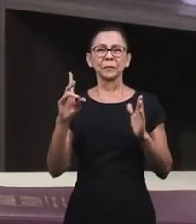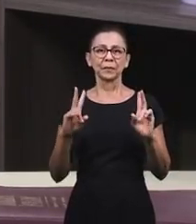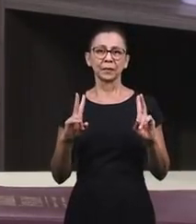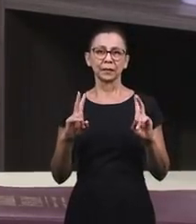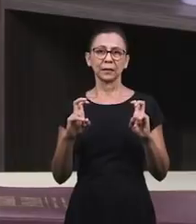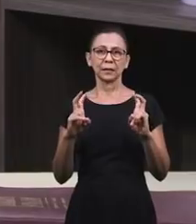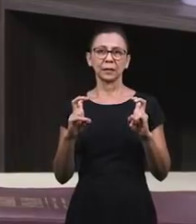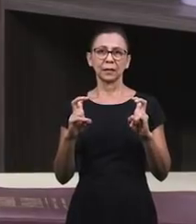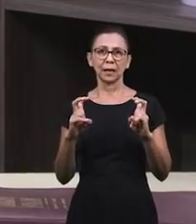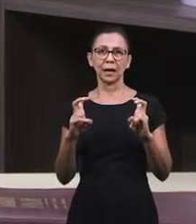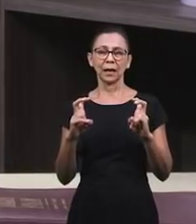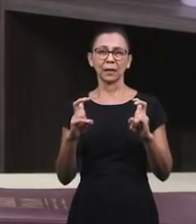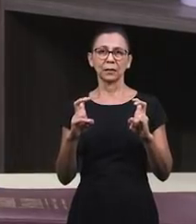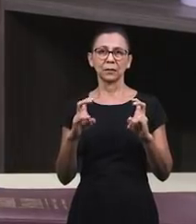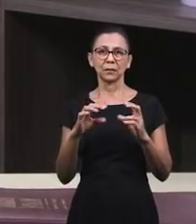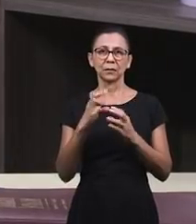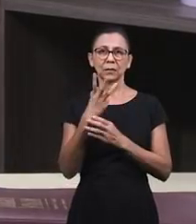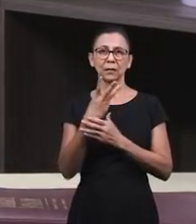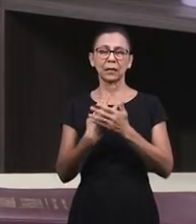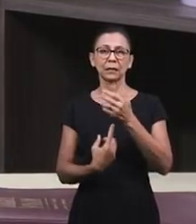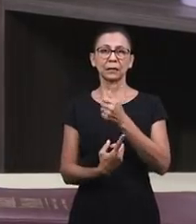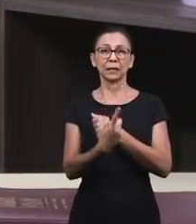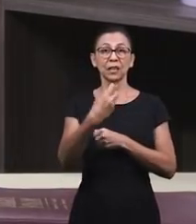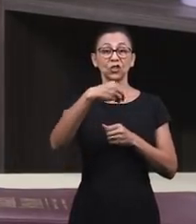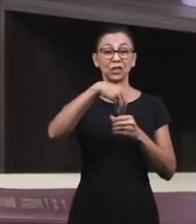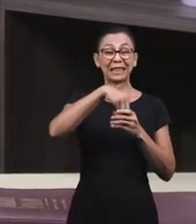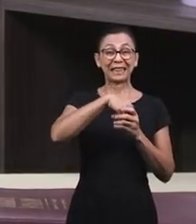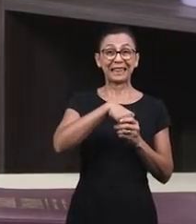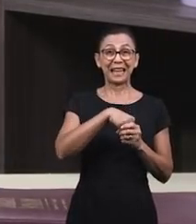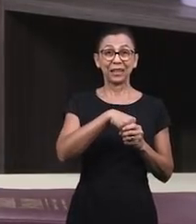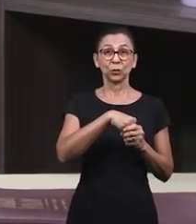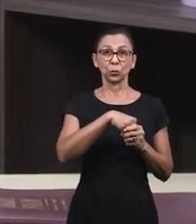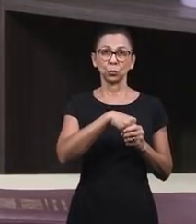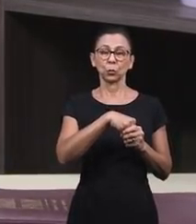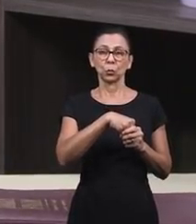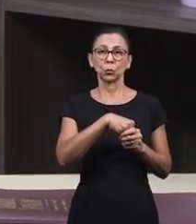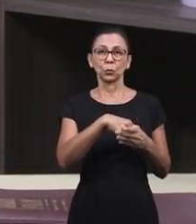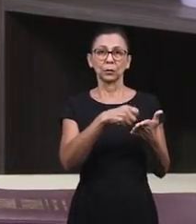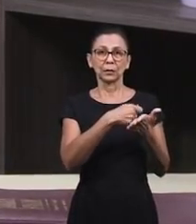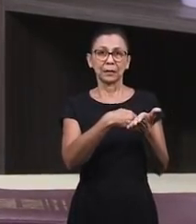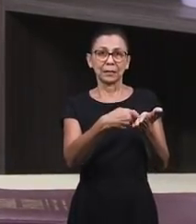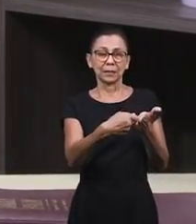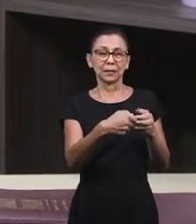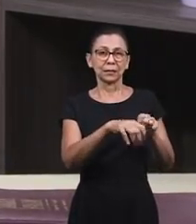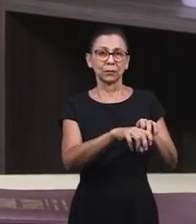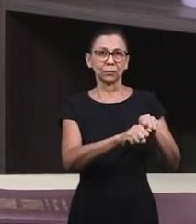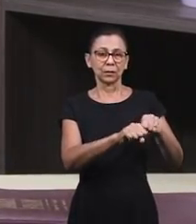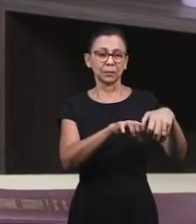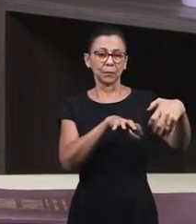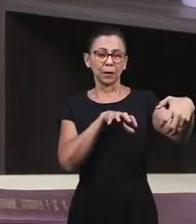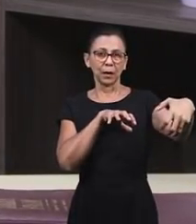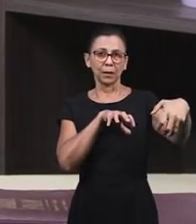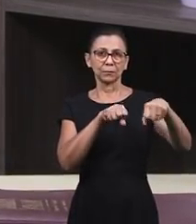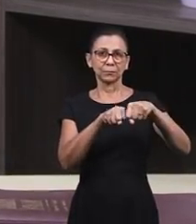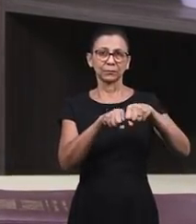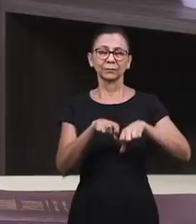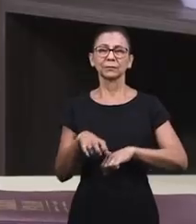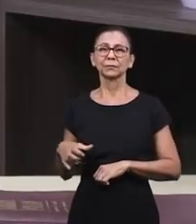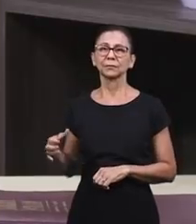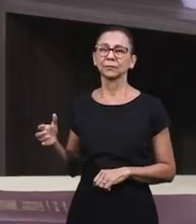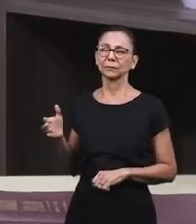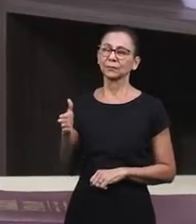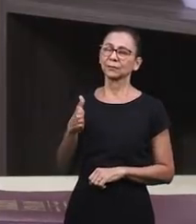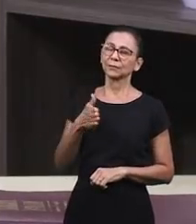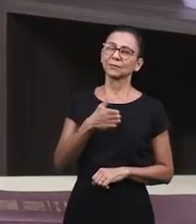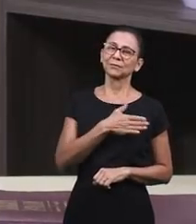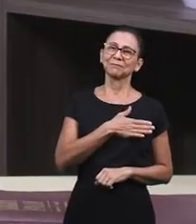Trindade nas Escrituras. Precisamente, esse é o tema, essa é a segunda edição. E mais uma vez, para tratar desse tema,